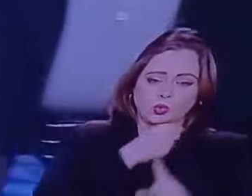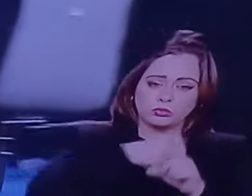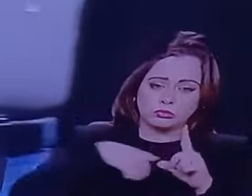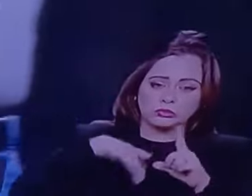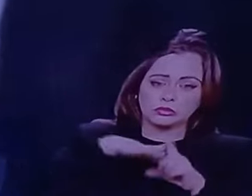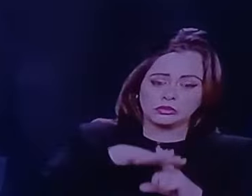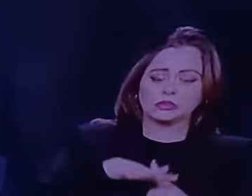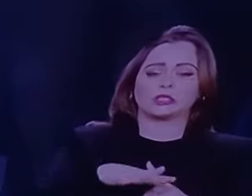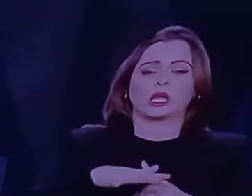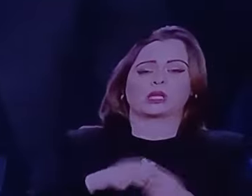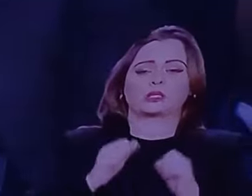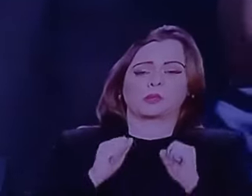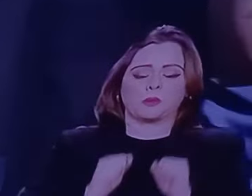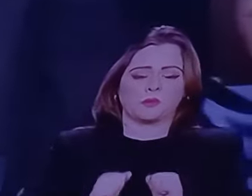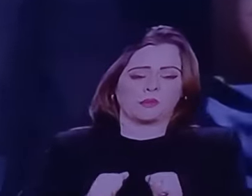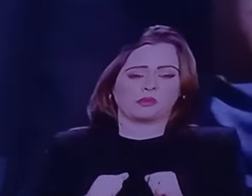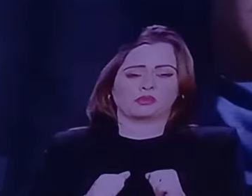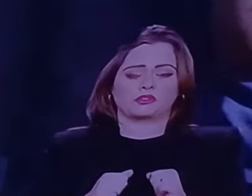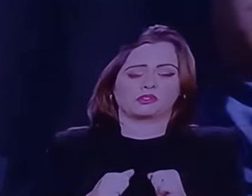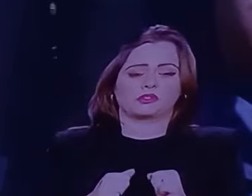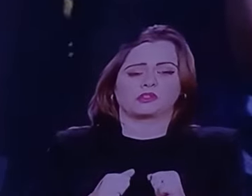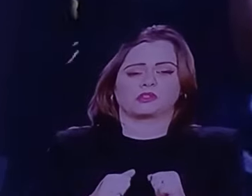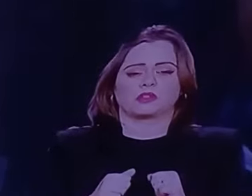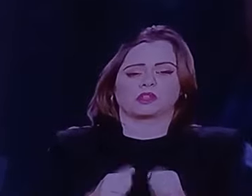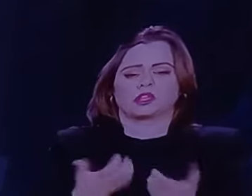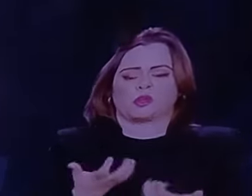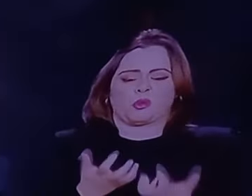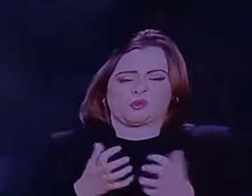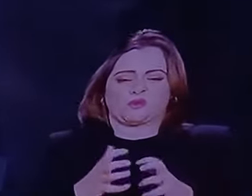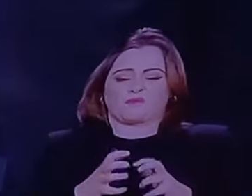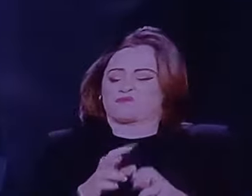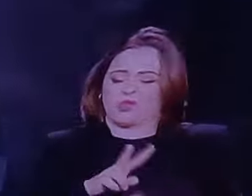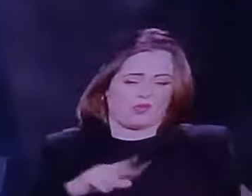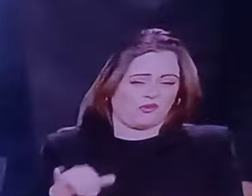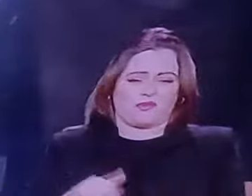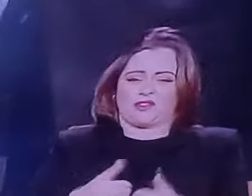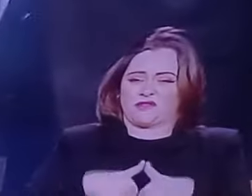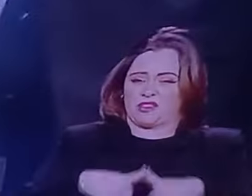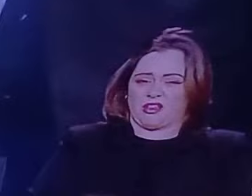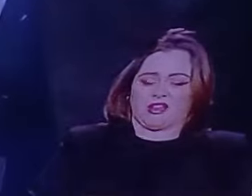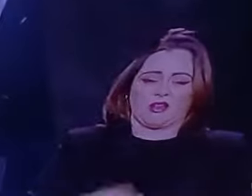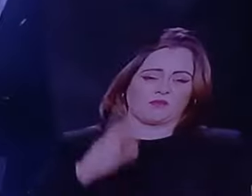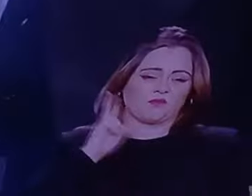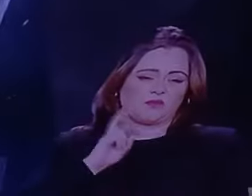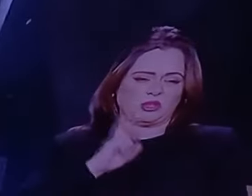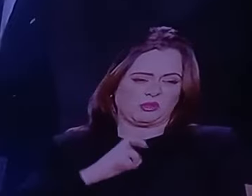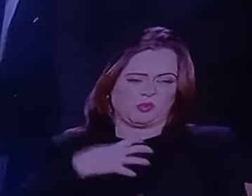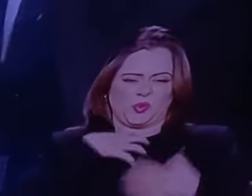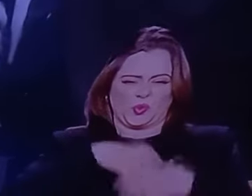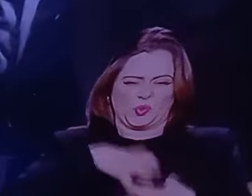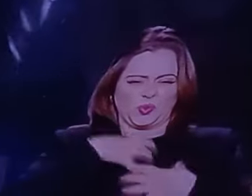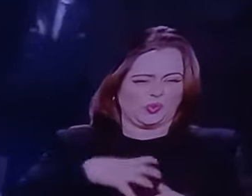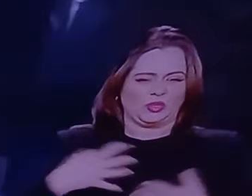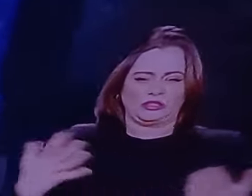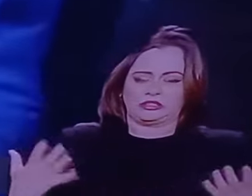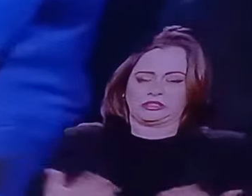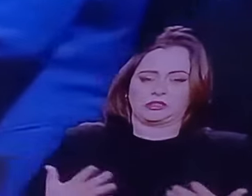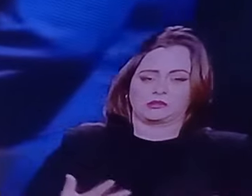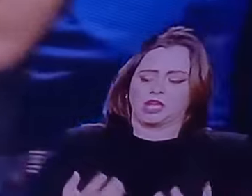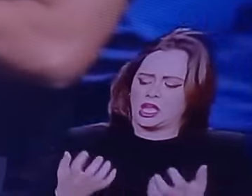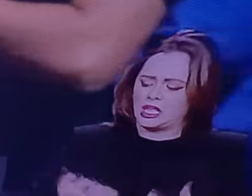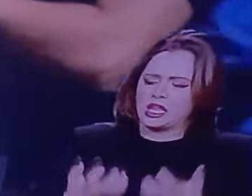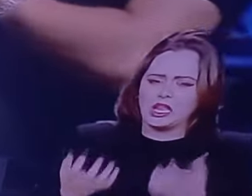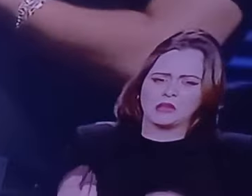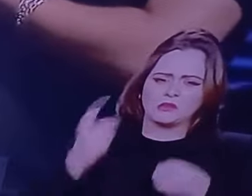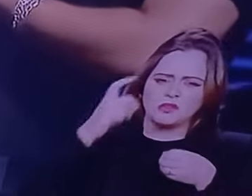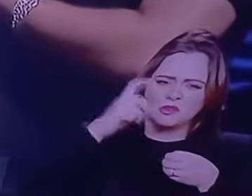vai permanecer vítima do ódio como nós fomos até agora. A gente quer que as pessoas voltem a